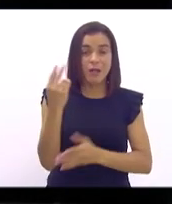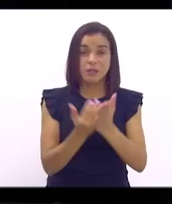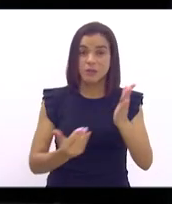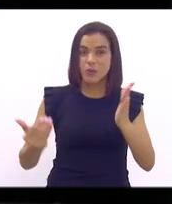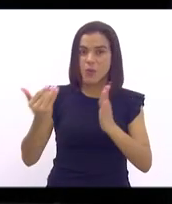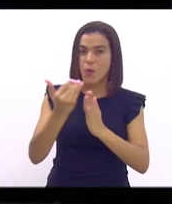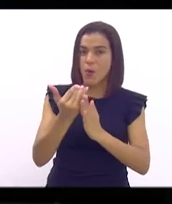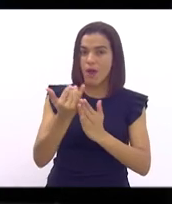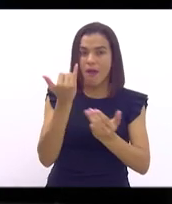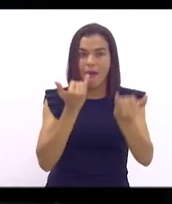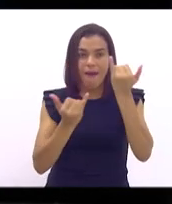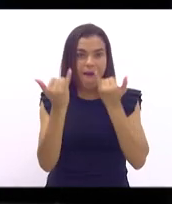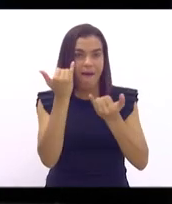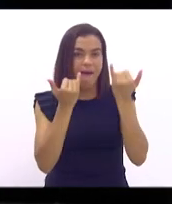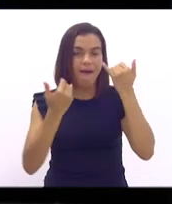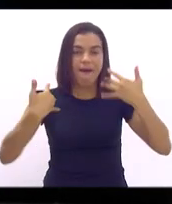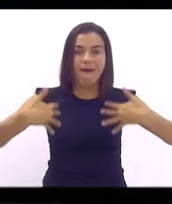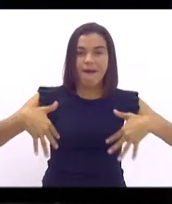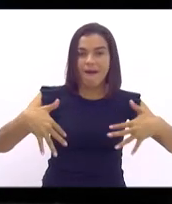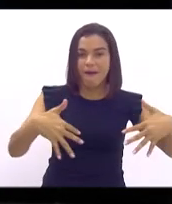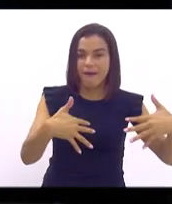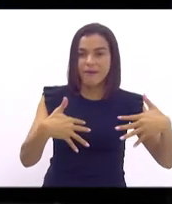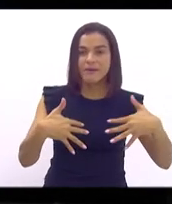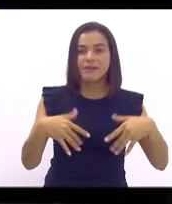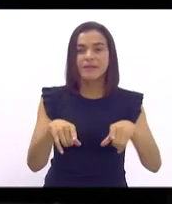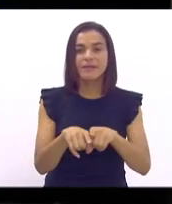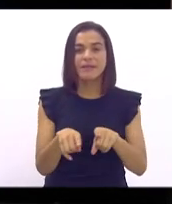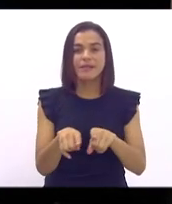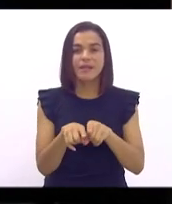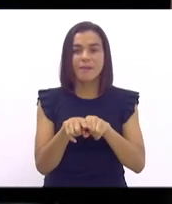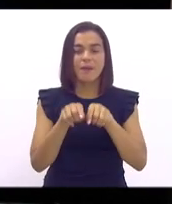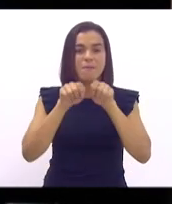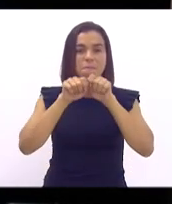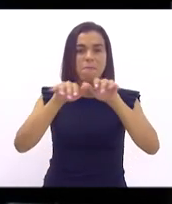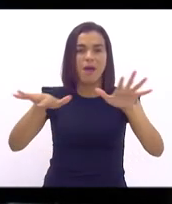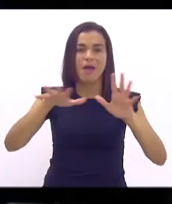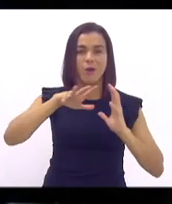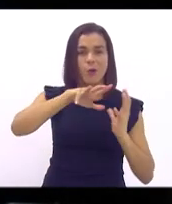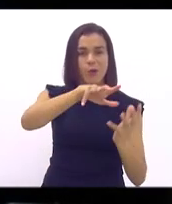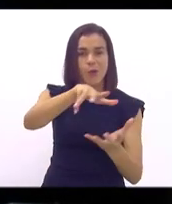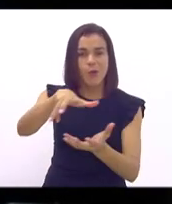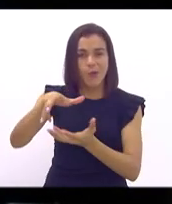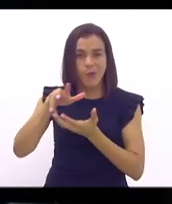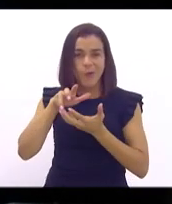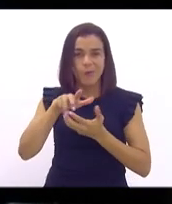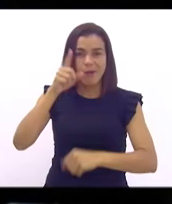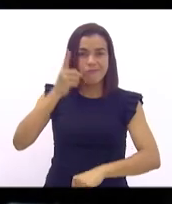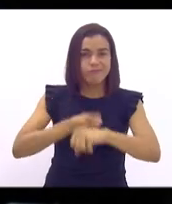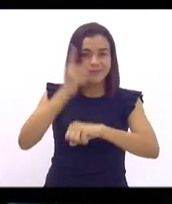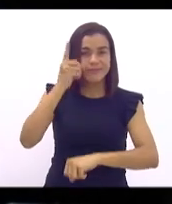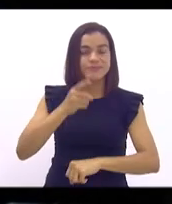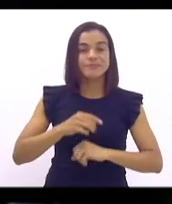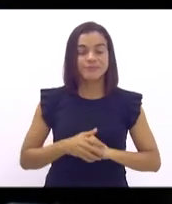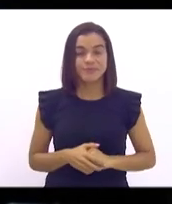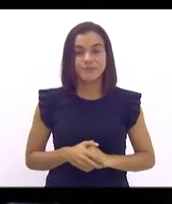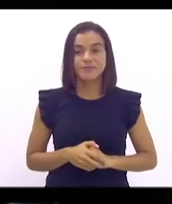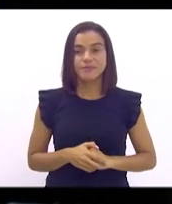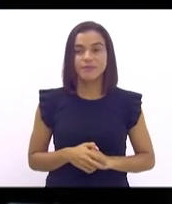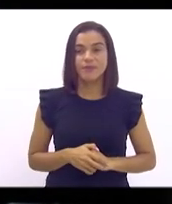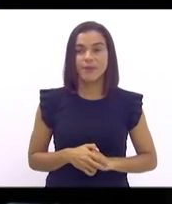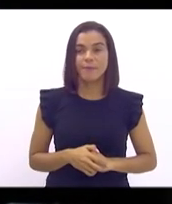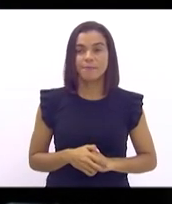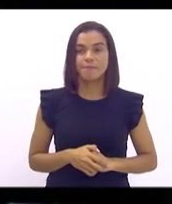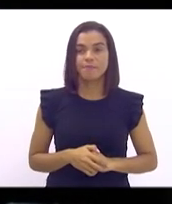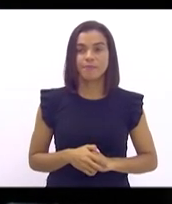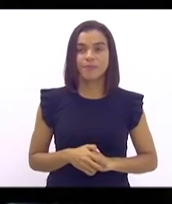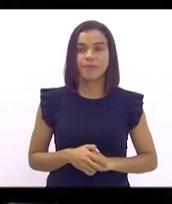da informação e o alcance global e instantâneo. Pode passar.